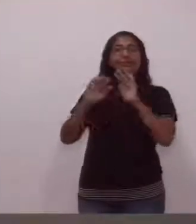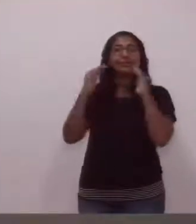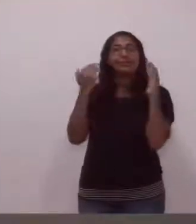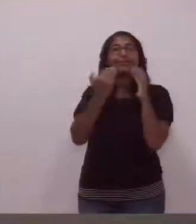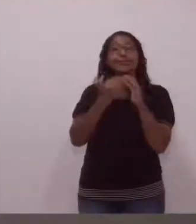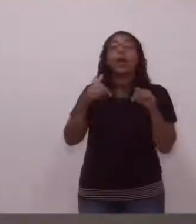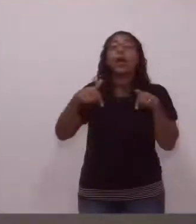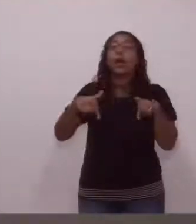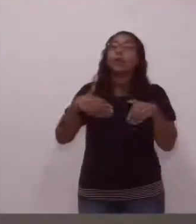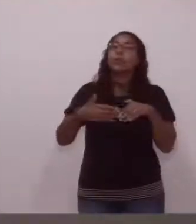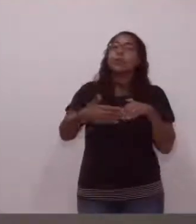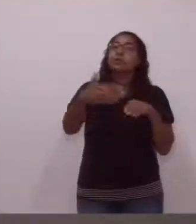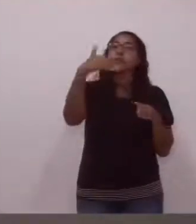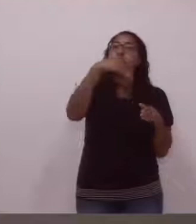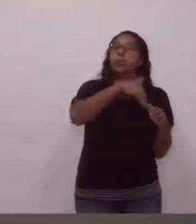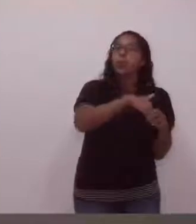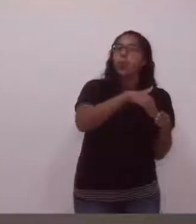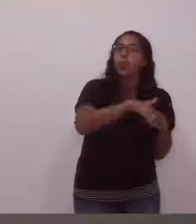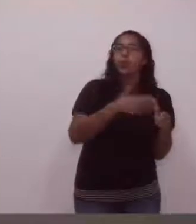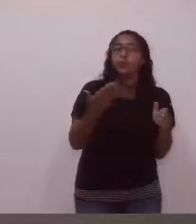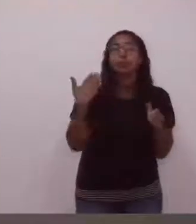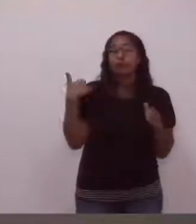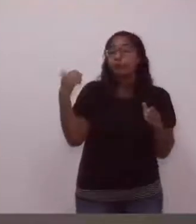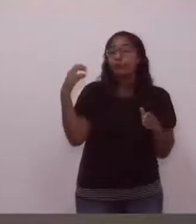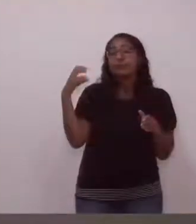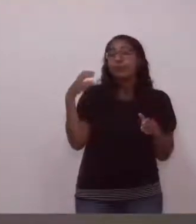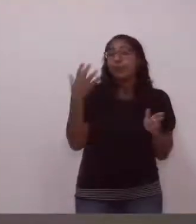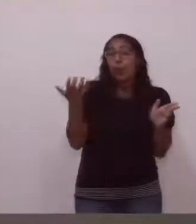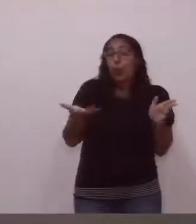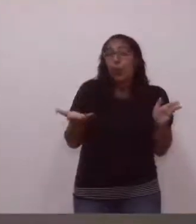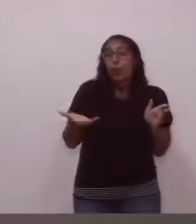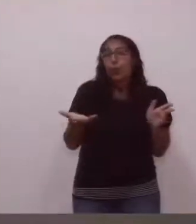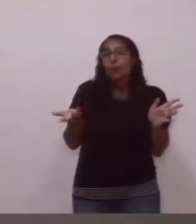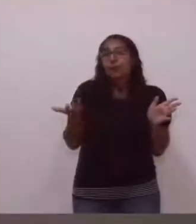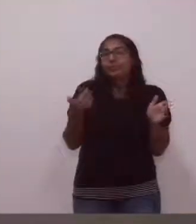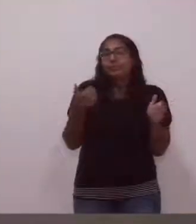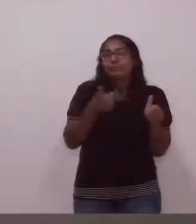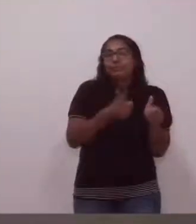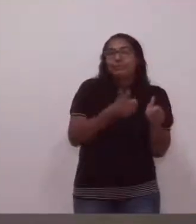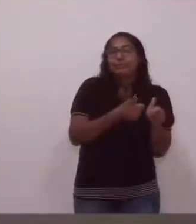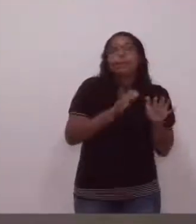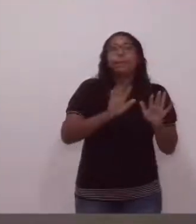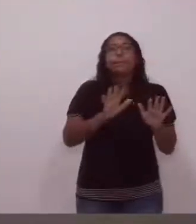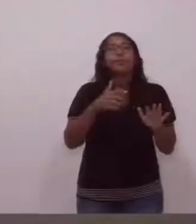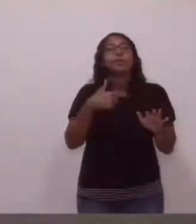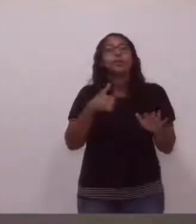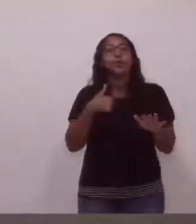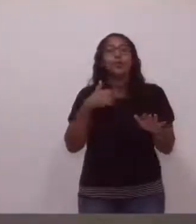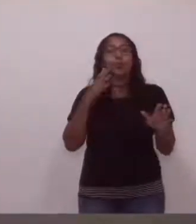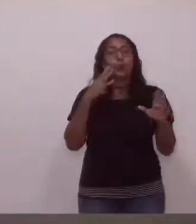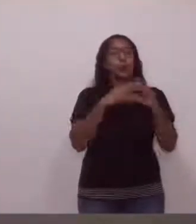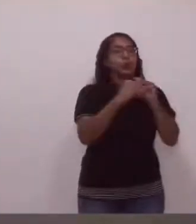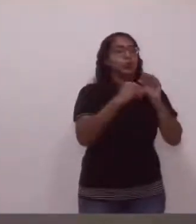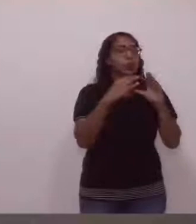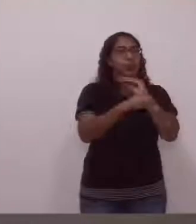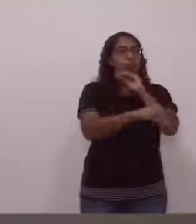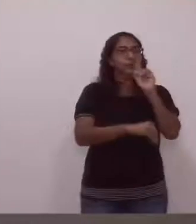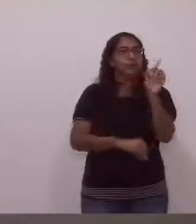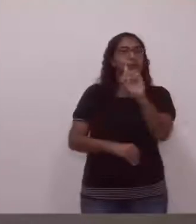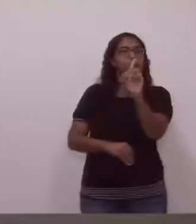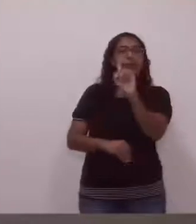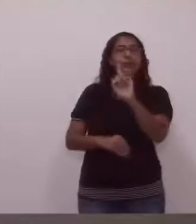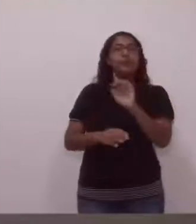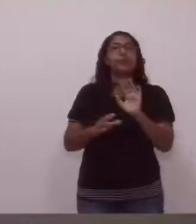para votar. A convocação foi de última hora, mas o filho seu não foge à luta. Nós estamos aqui para